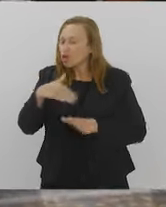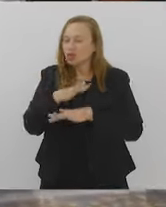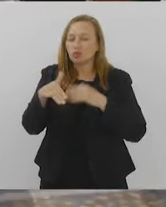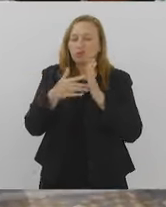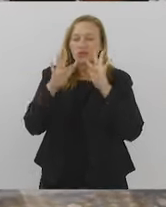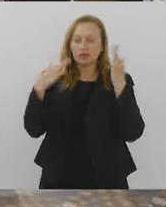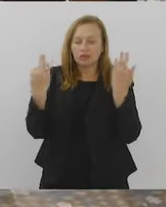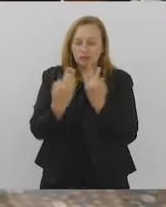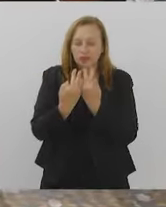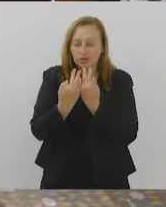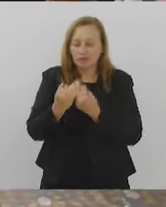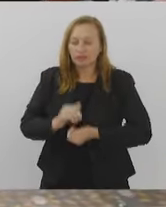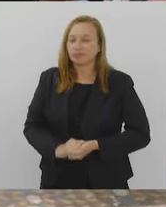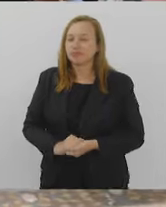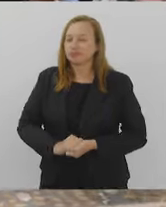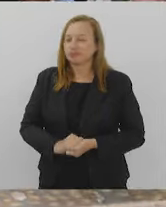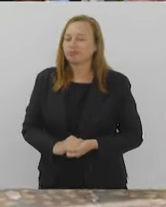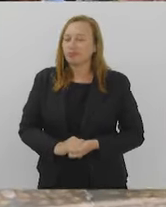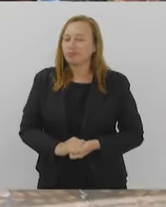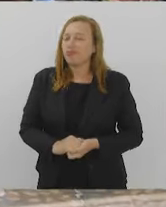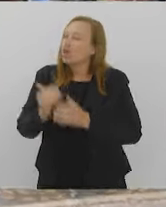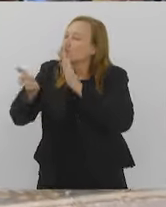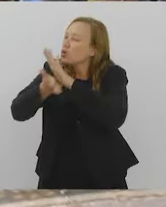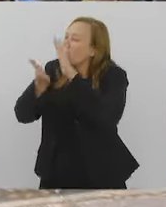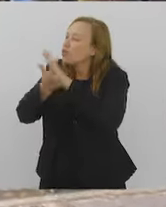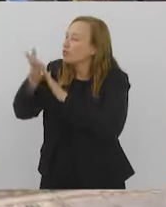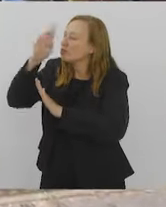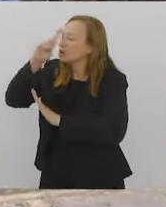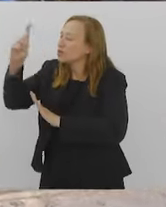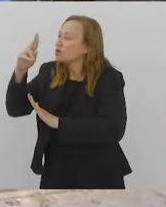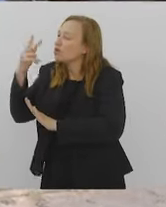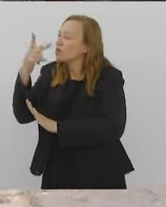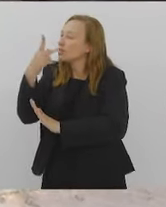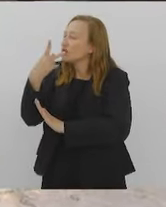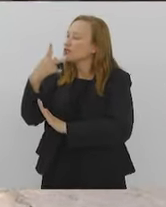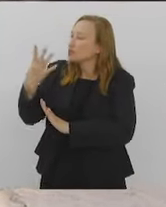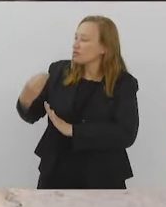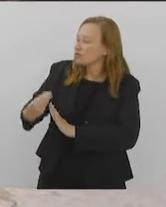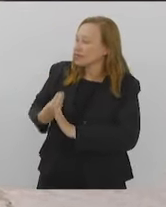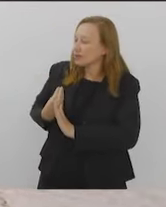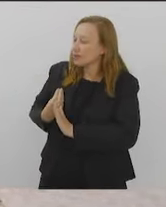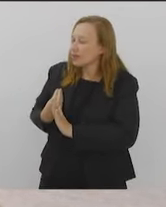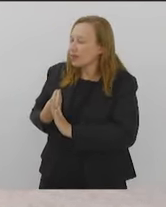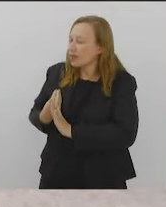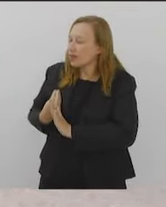família. Te louvamos, Senhor, por sua vida, pelo seu